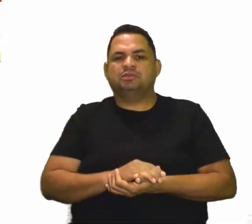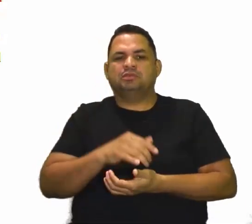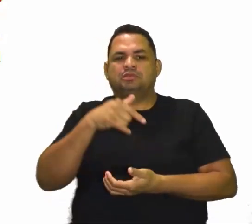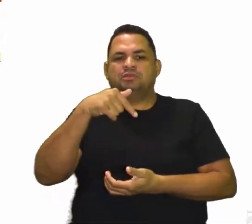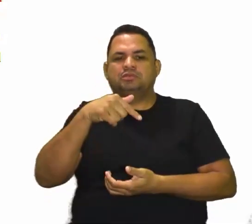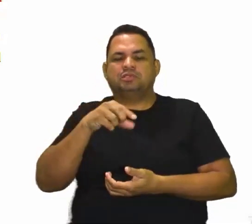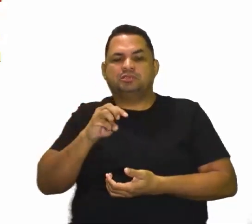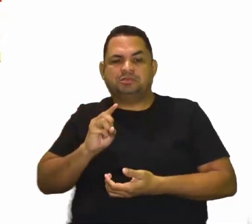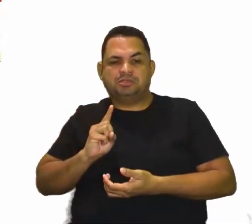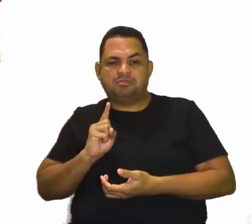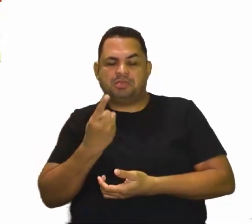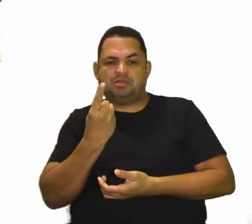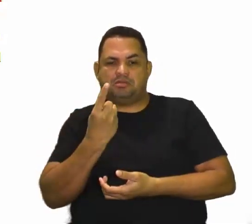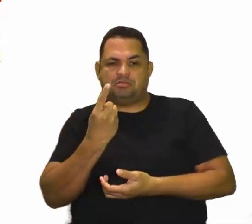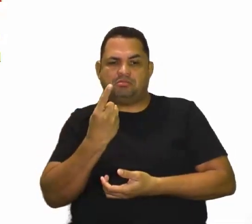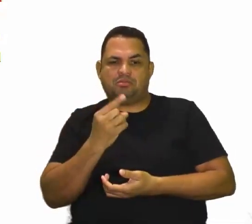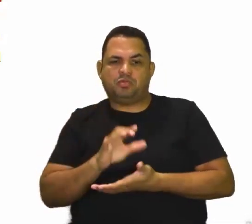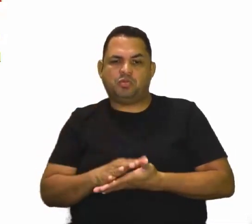7.000 homens.